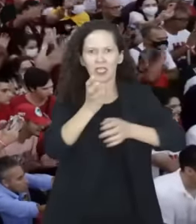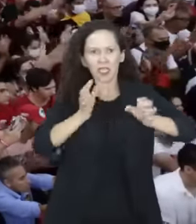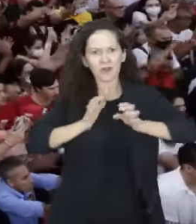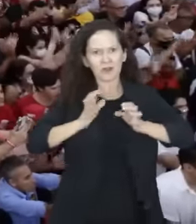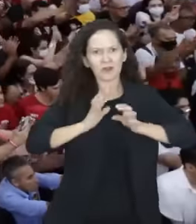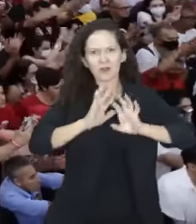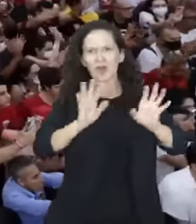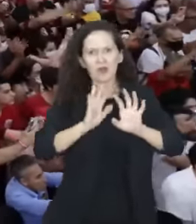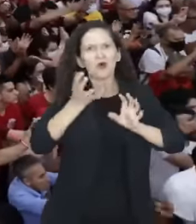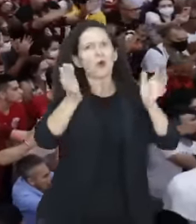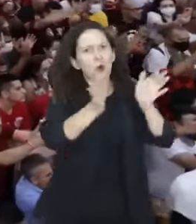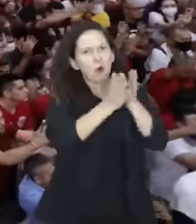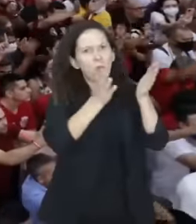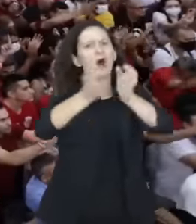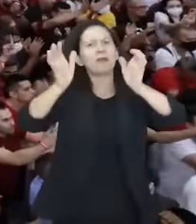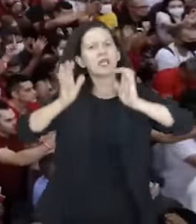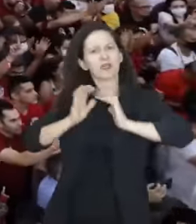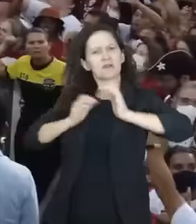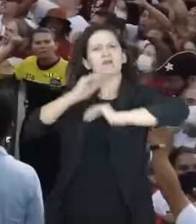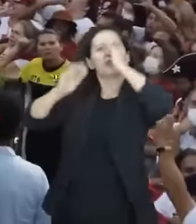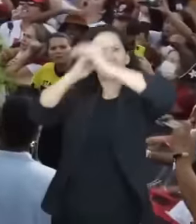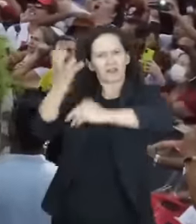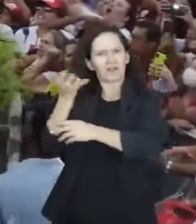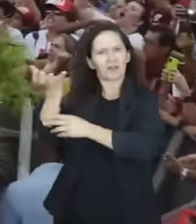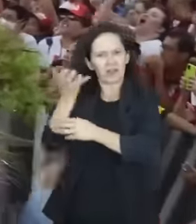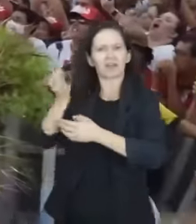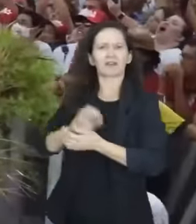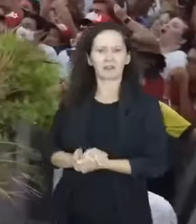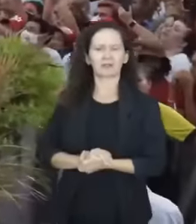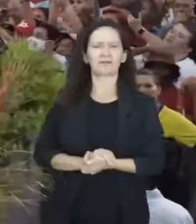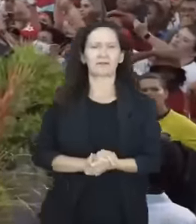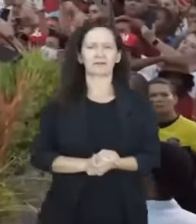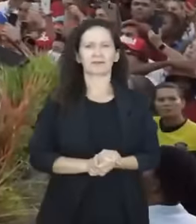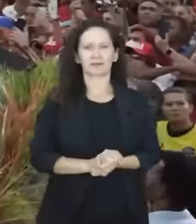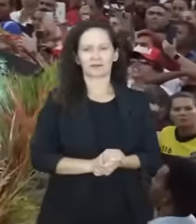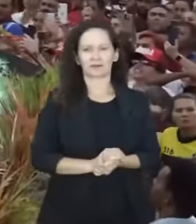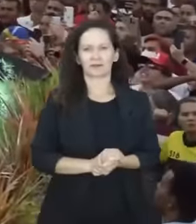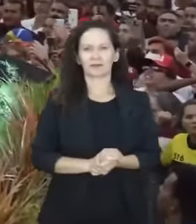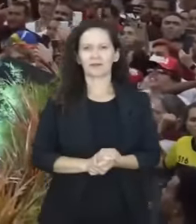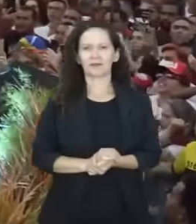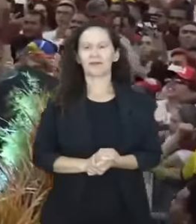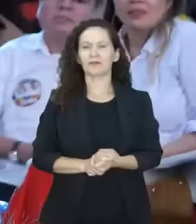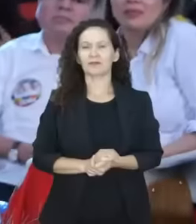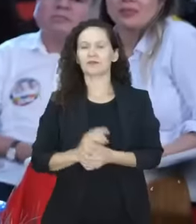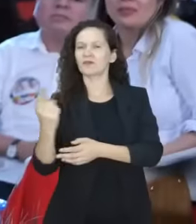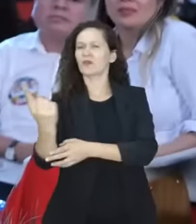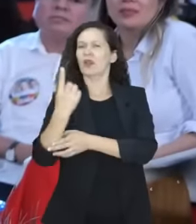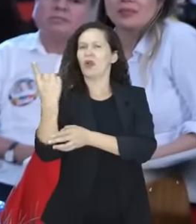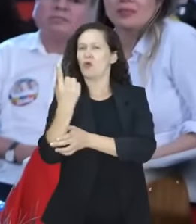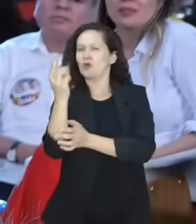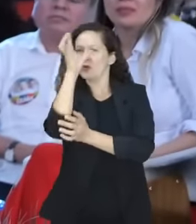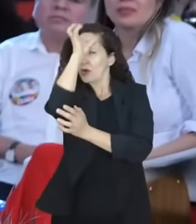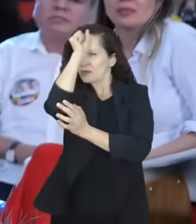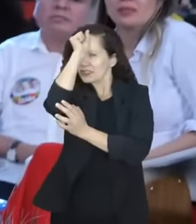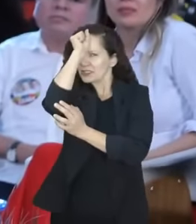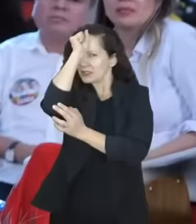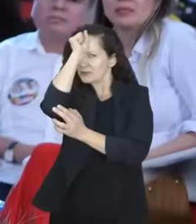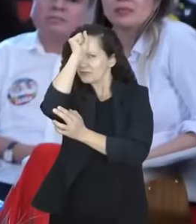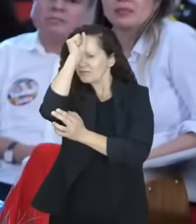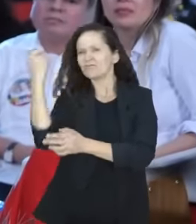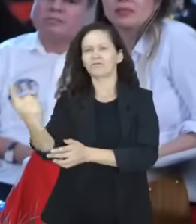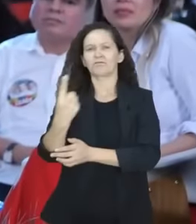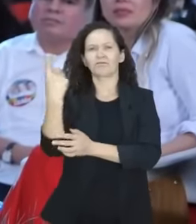cresça. E a única lição A única lição que a gente tem